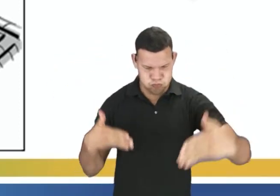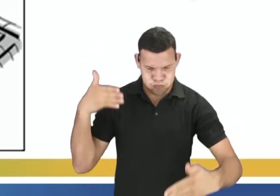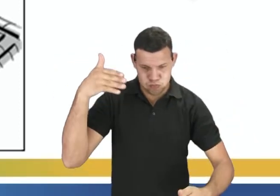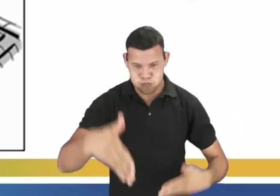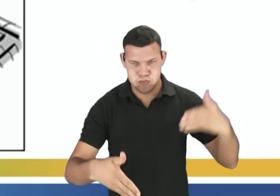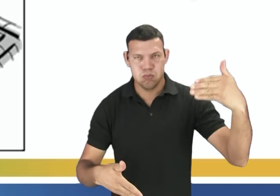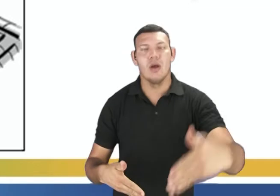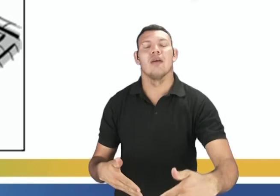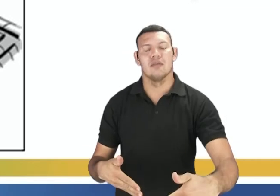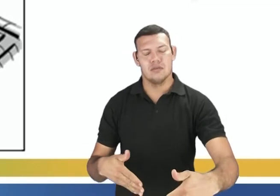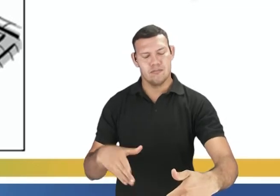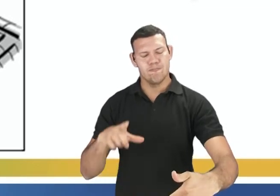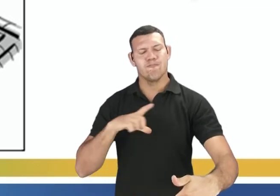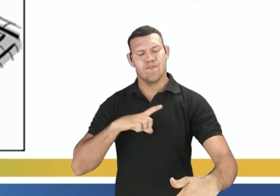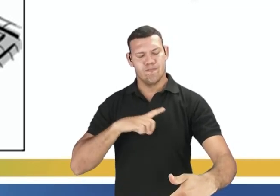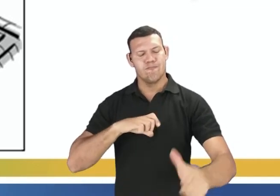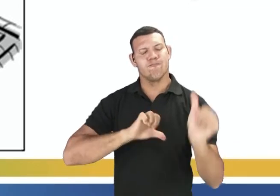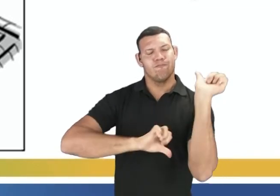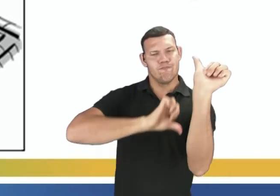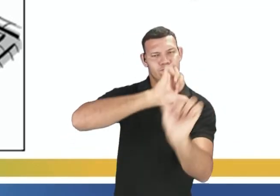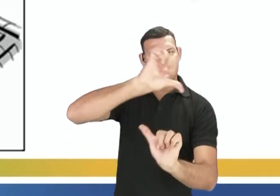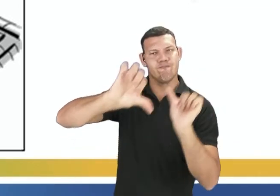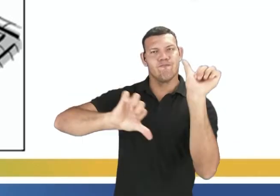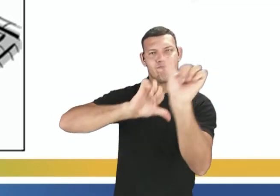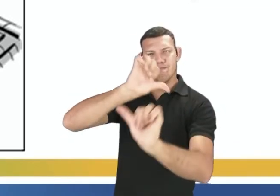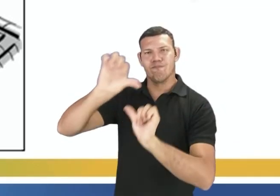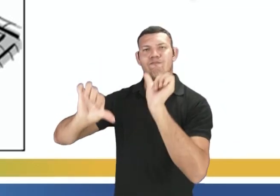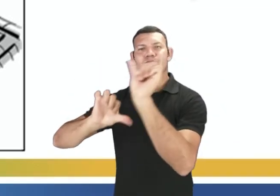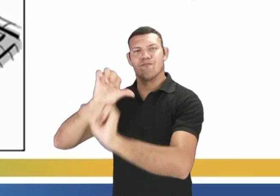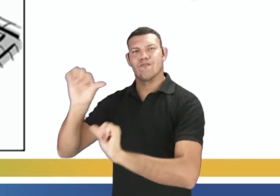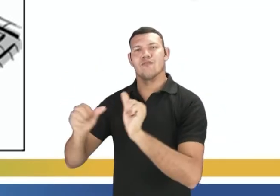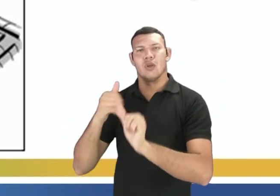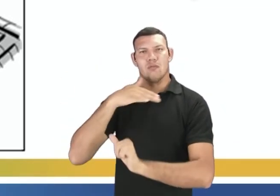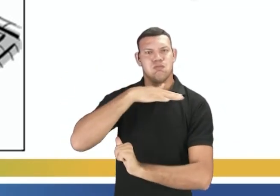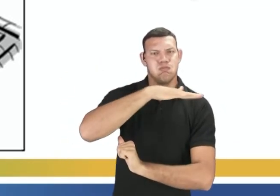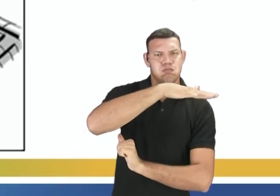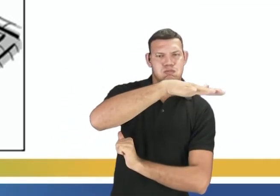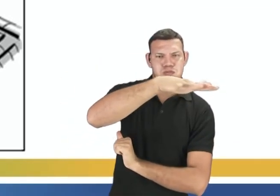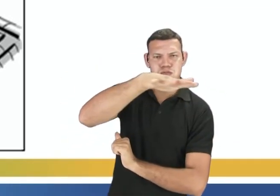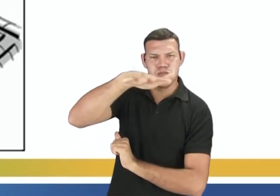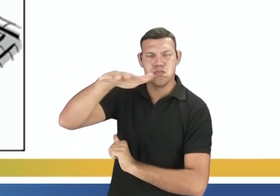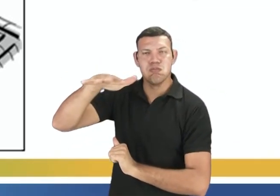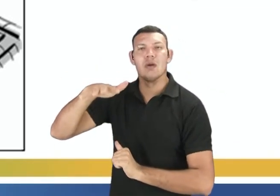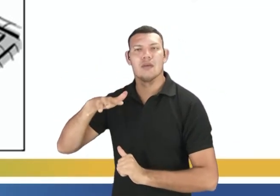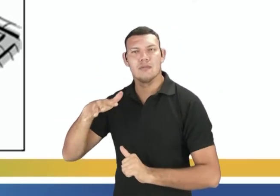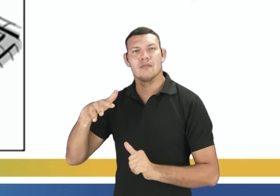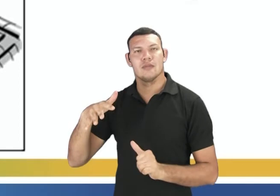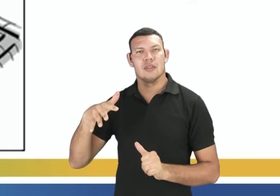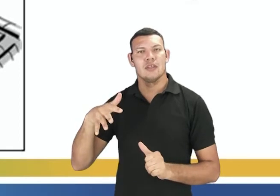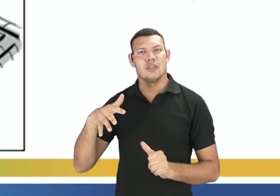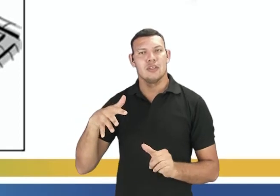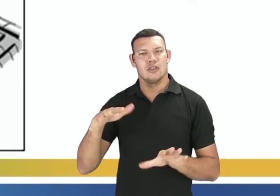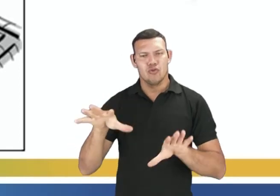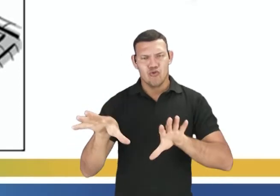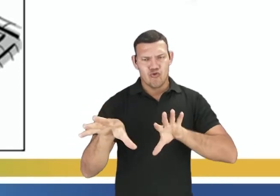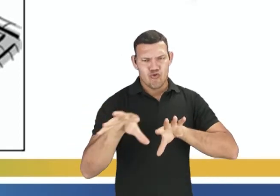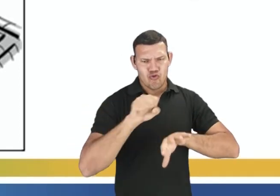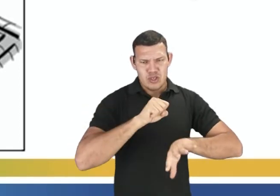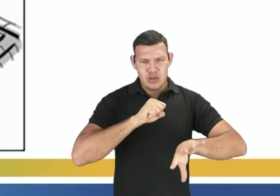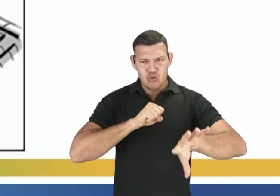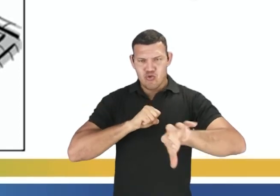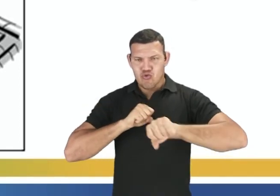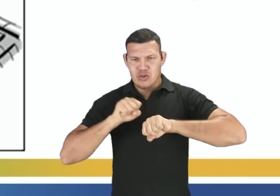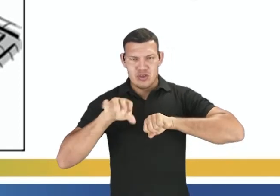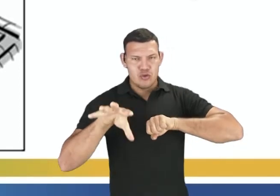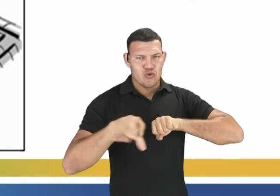êxodo rural, houve essa transformação, essa modificação dessa paisagem urbana, né? Aderindo casas, ou seja, aderindo